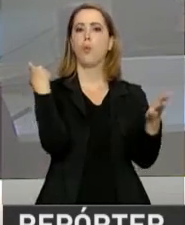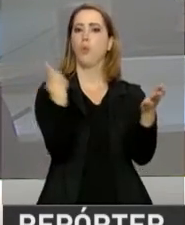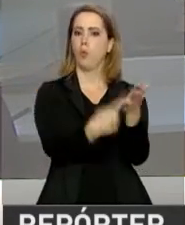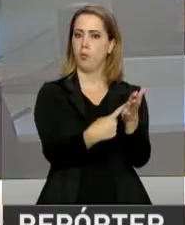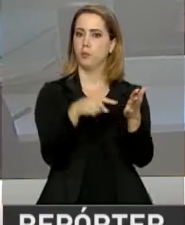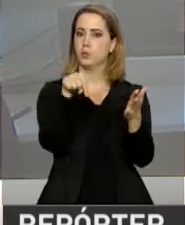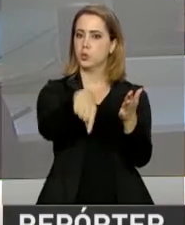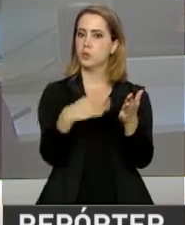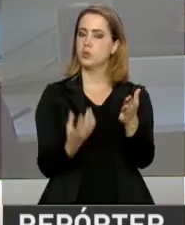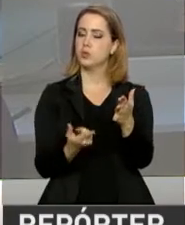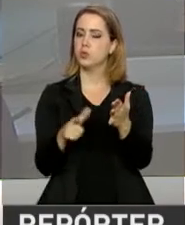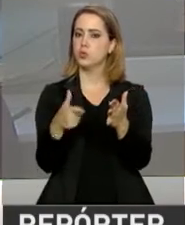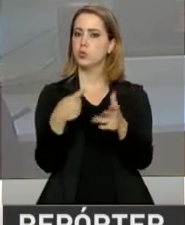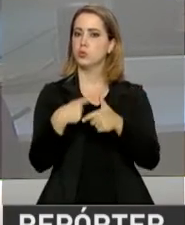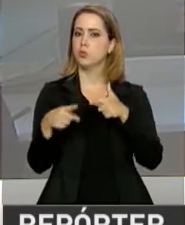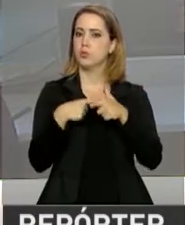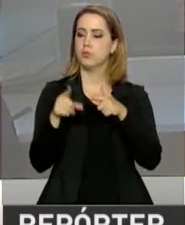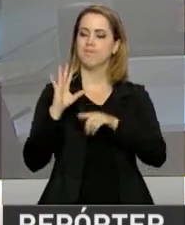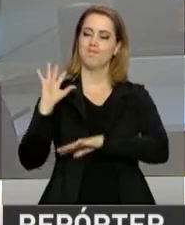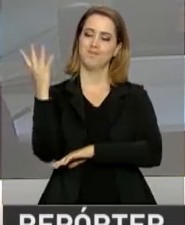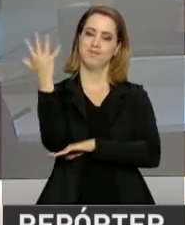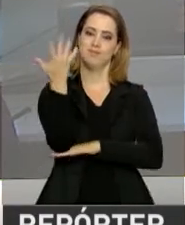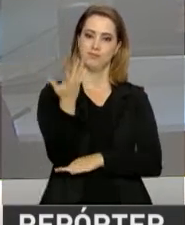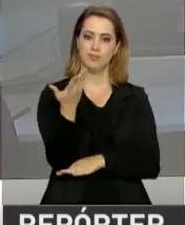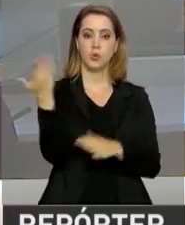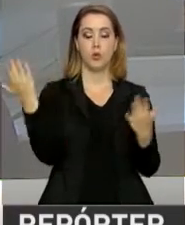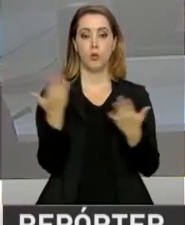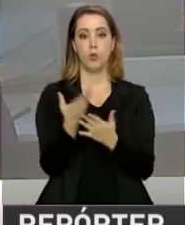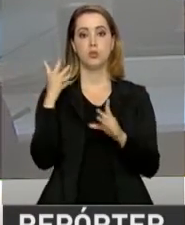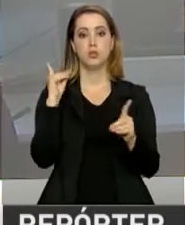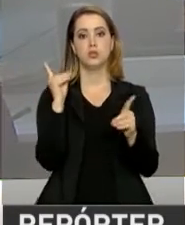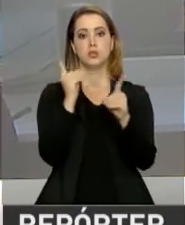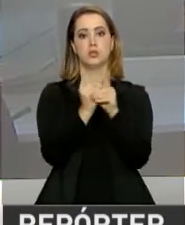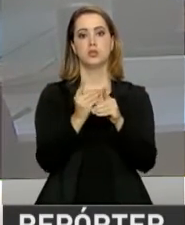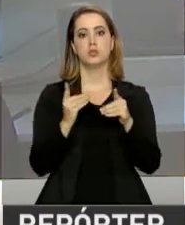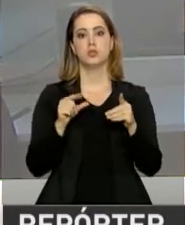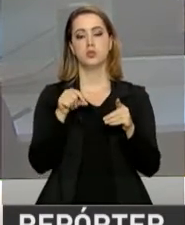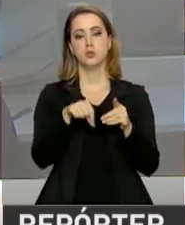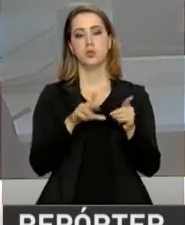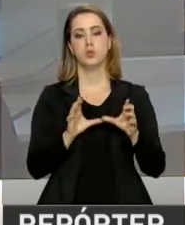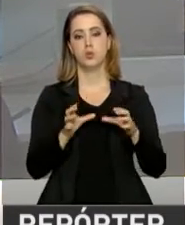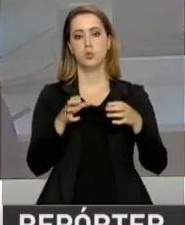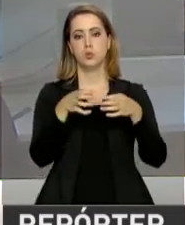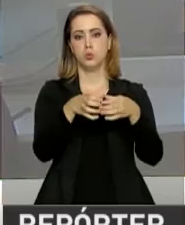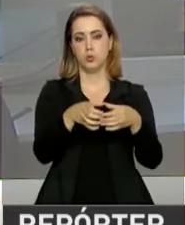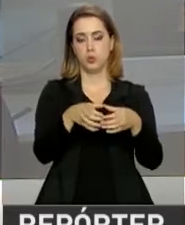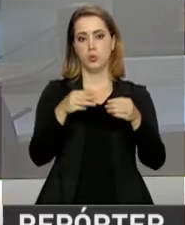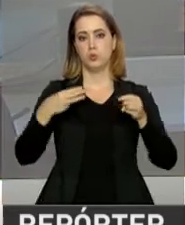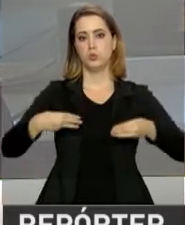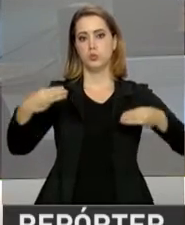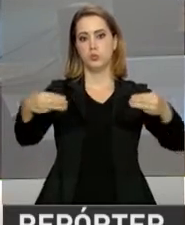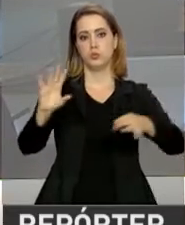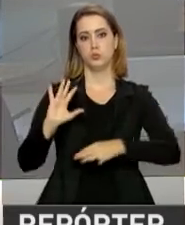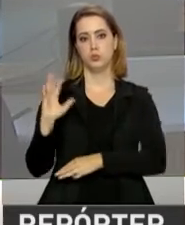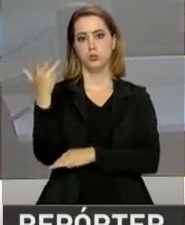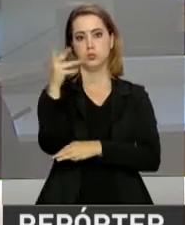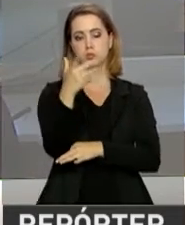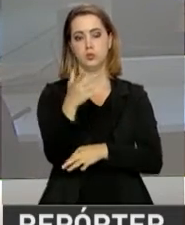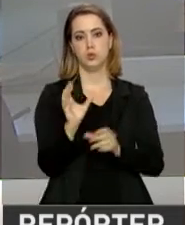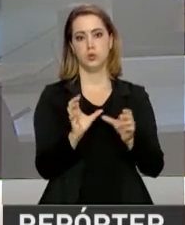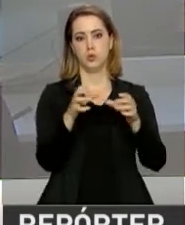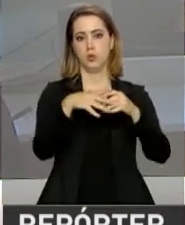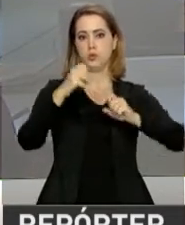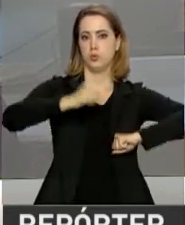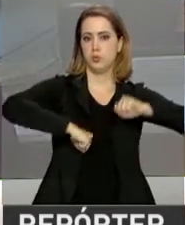iniciativa não vai prejudicar o meio ambiente hoje o encontro entre integrantes do ministério do meio ambiente e da federação das indústrias